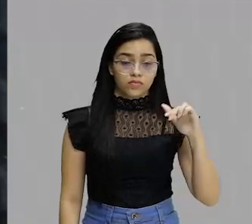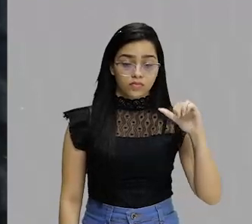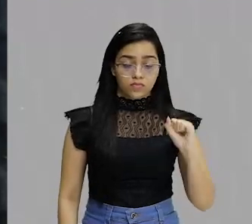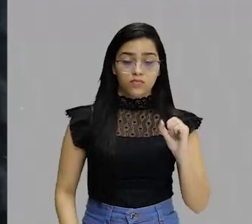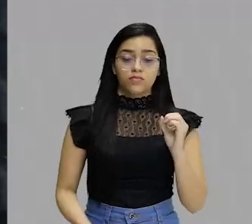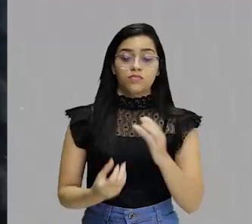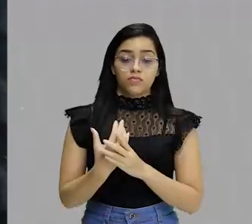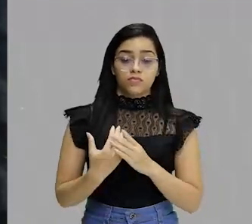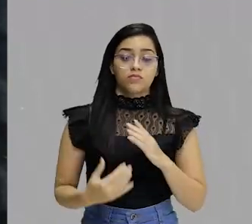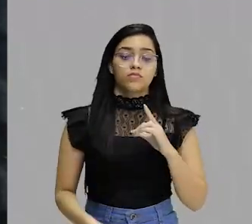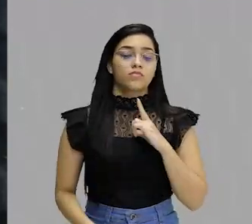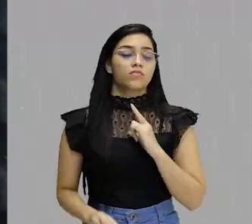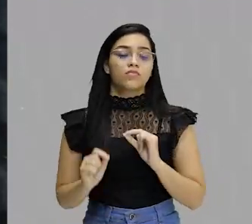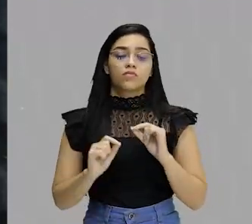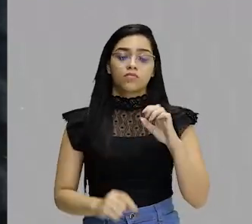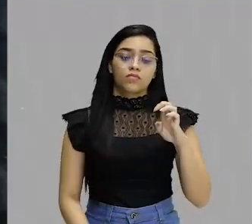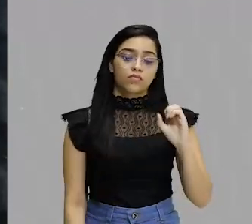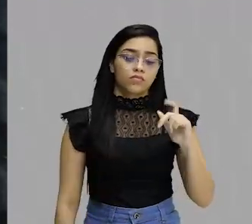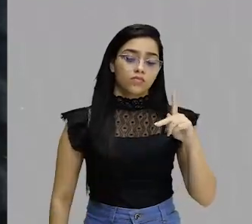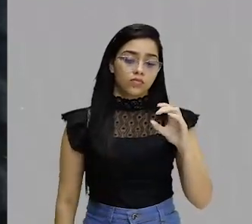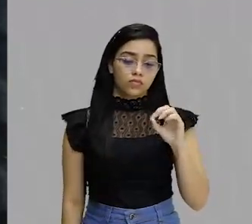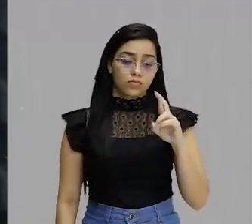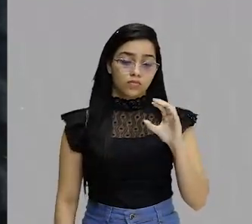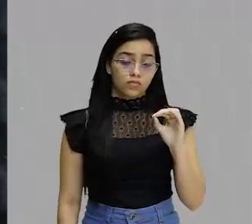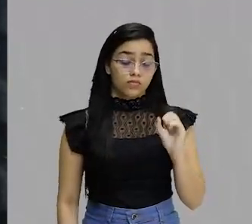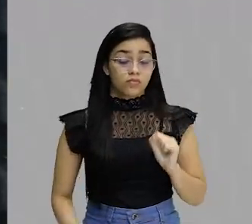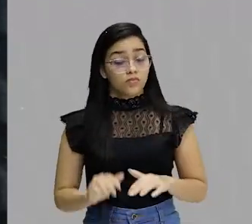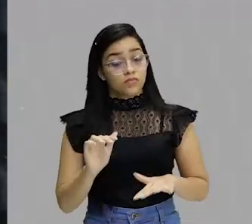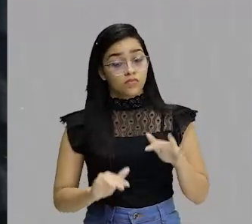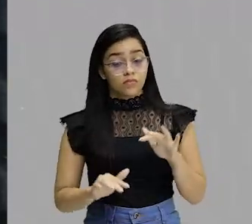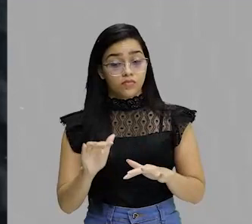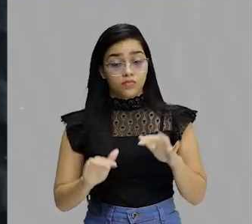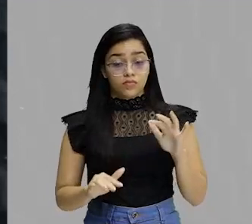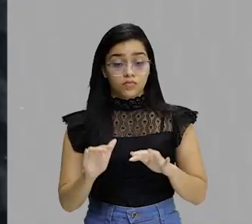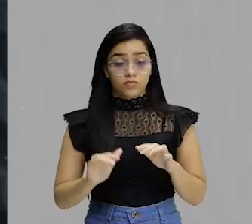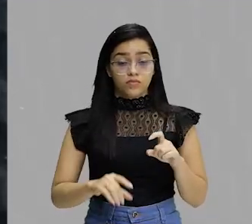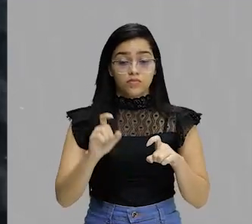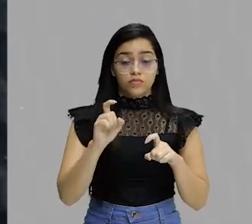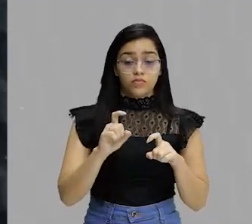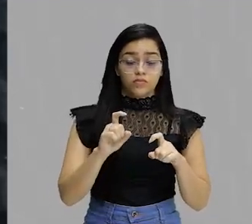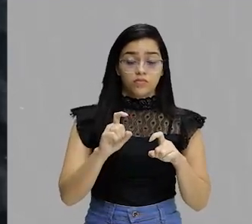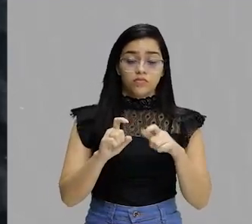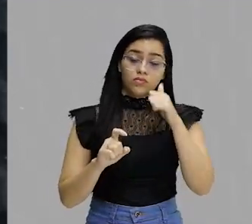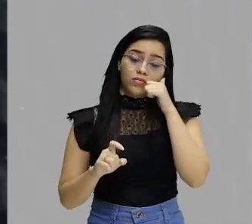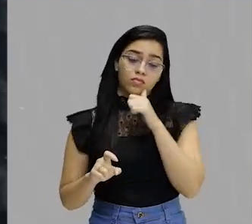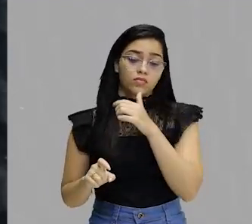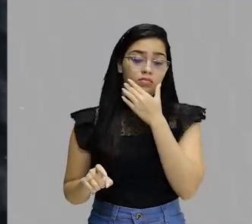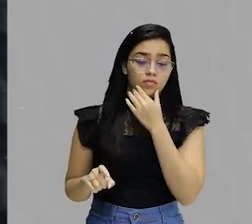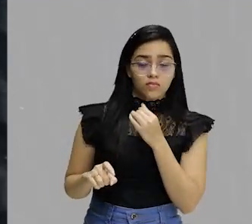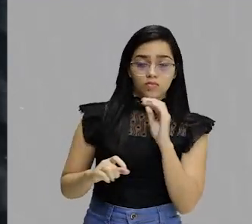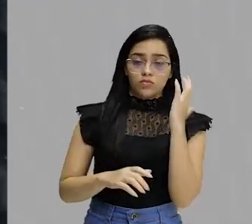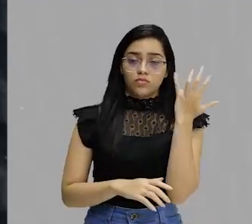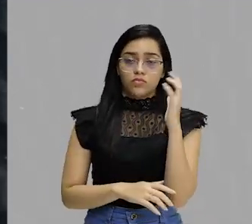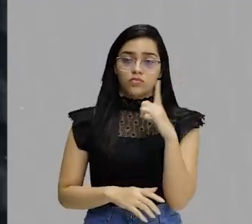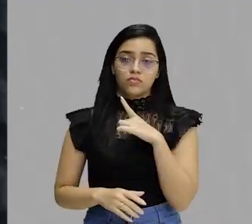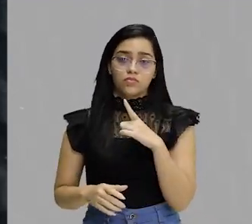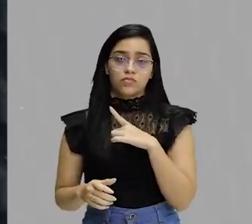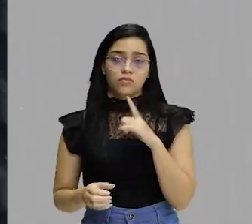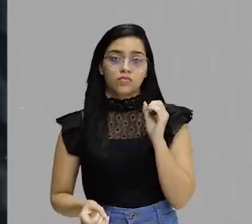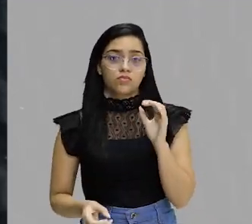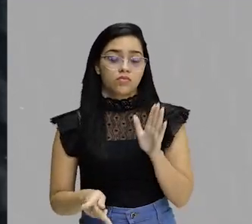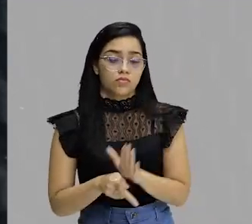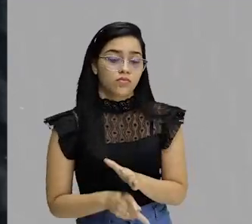produzem esporos, só que dependendo do sexo da planta, ela produz, por exemplo, o esporo da